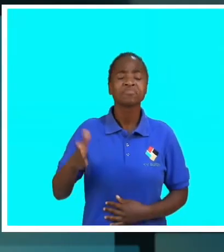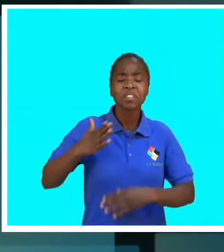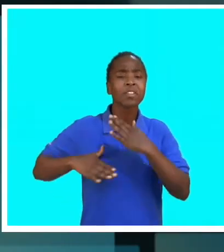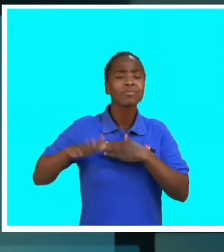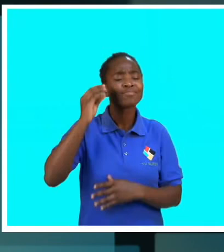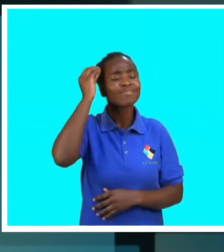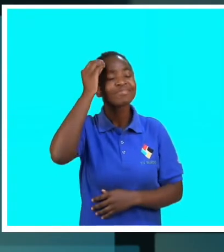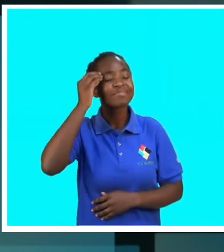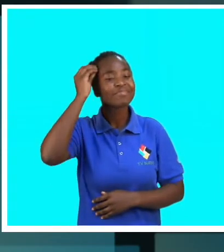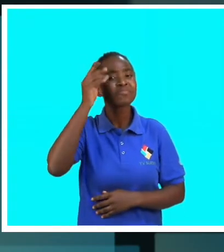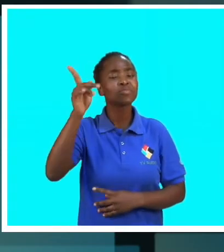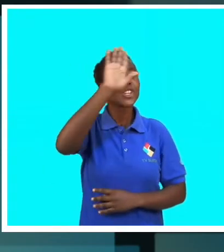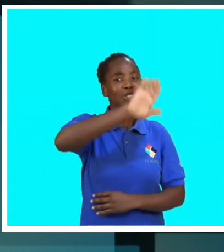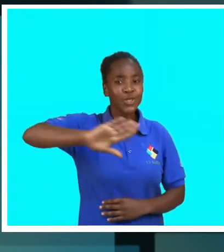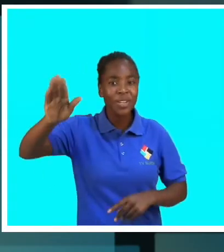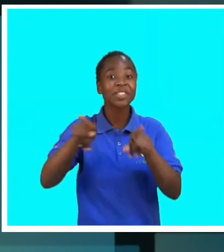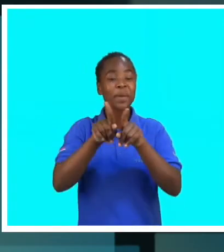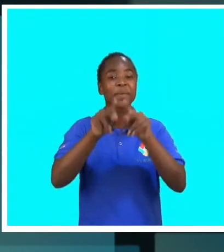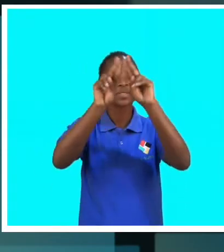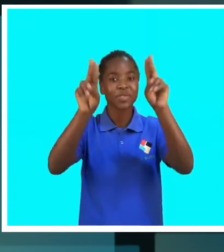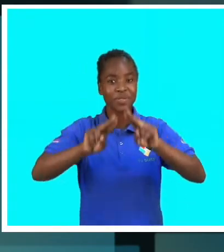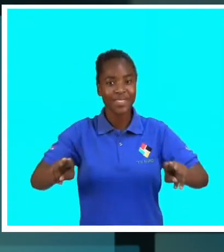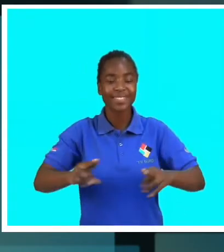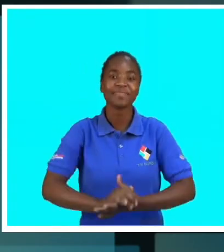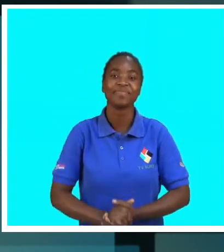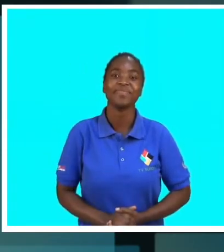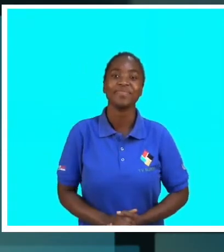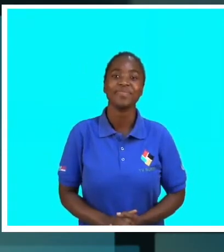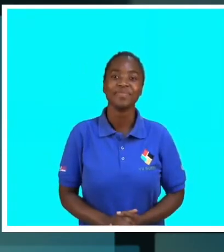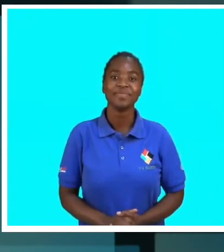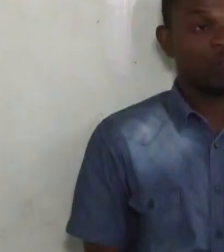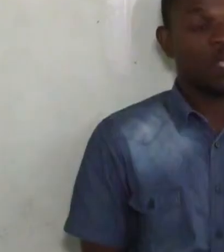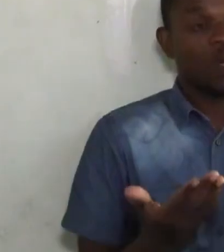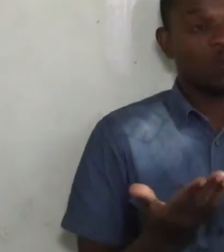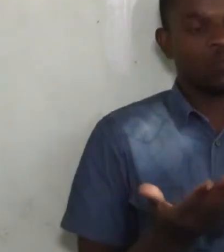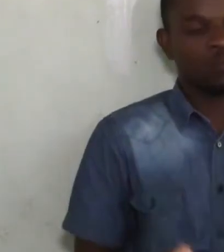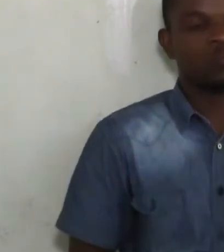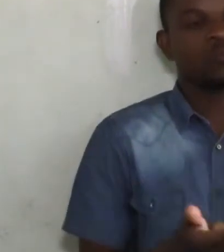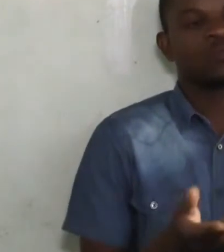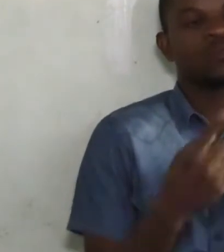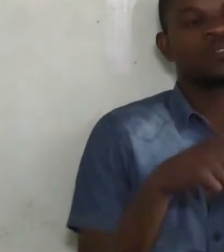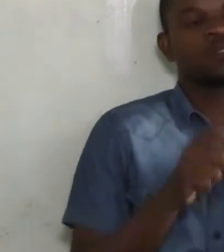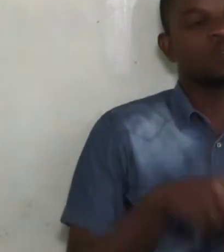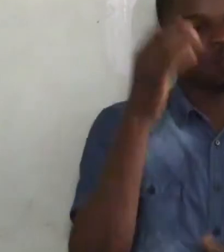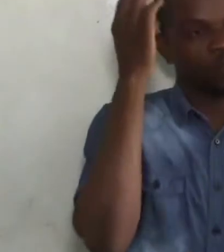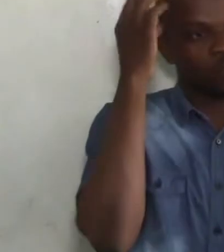Ter representantes no país é o sonho destes conjuntos. Aqui é o Moputo.